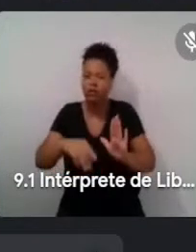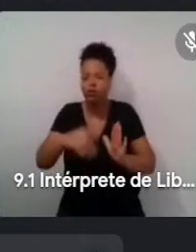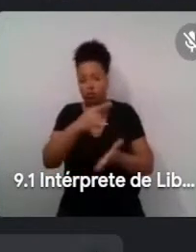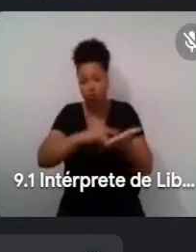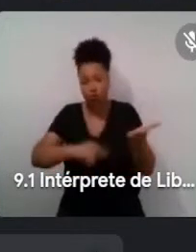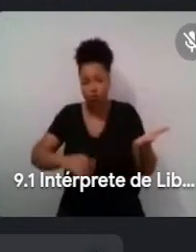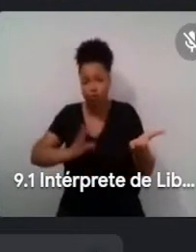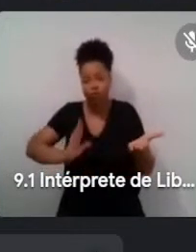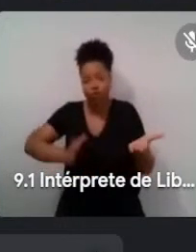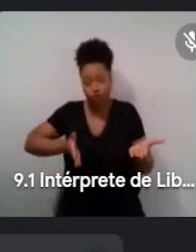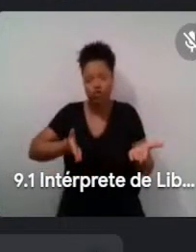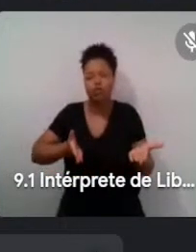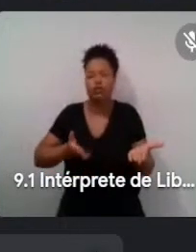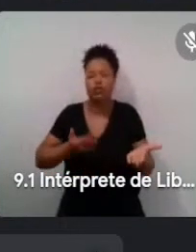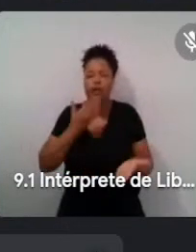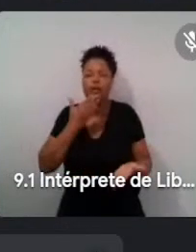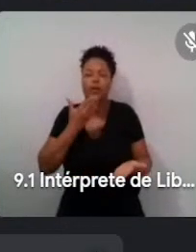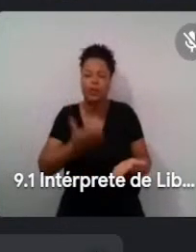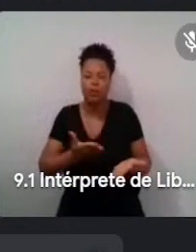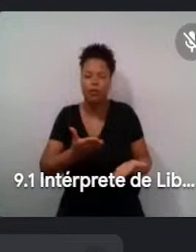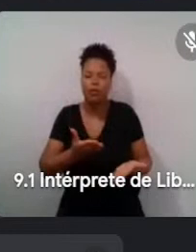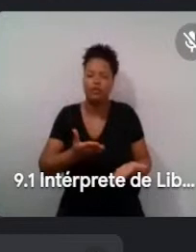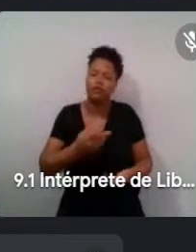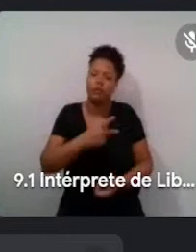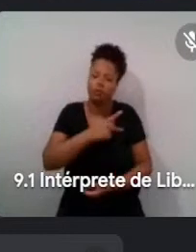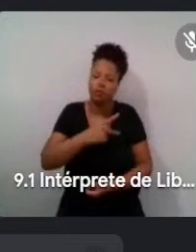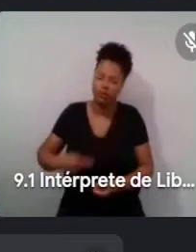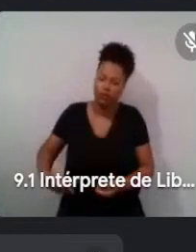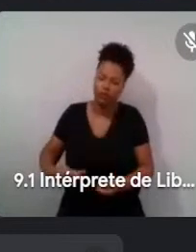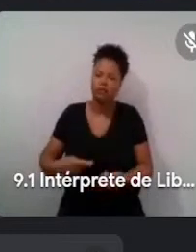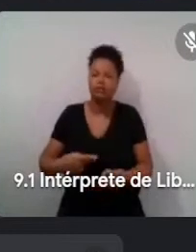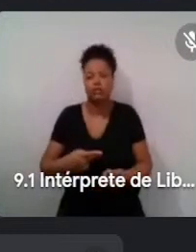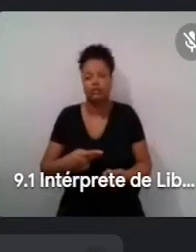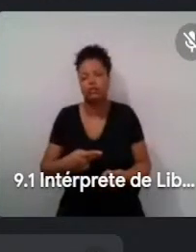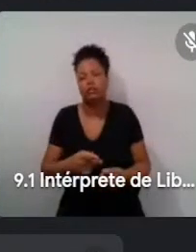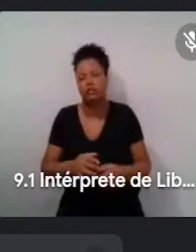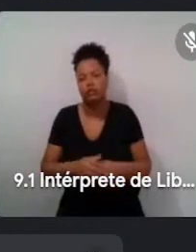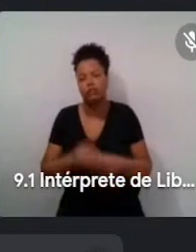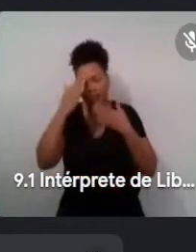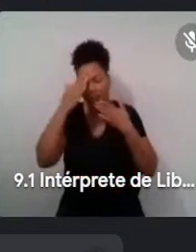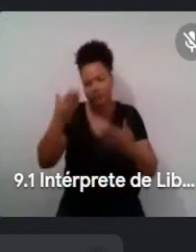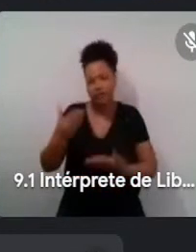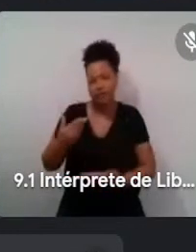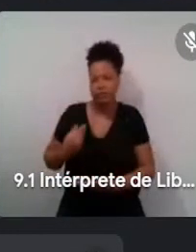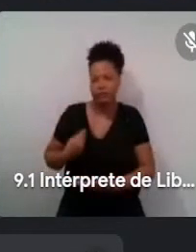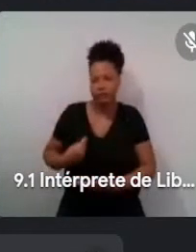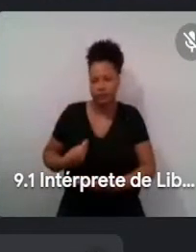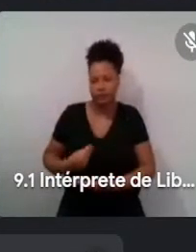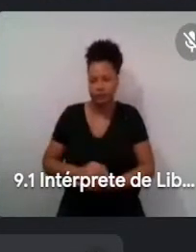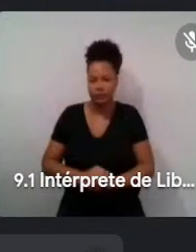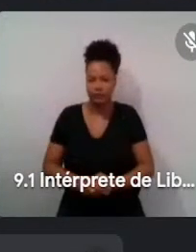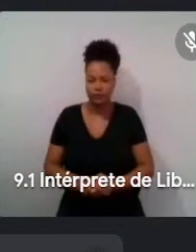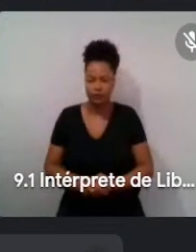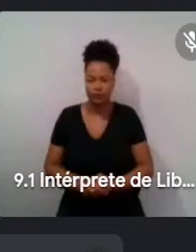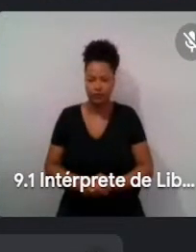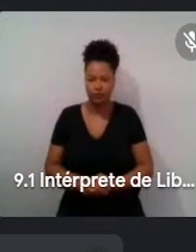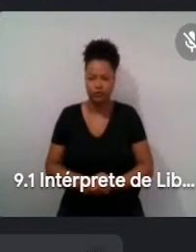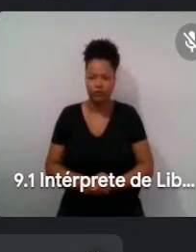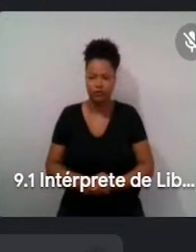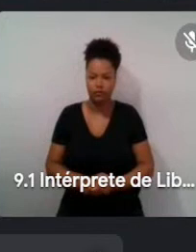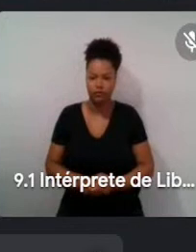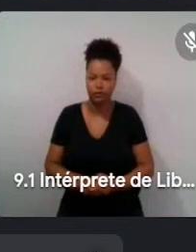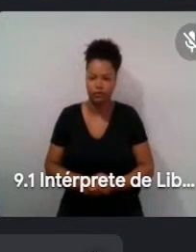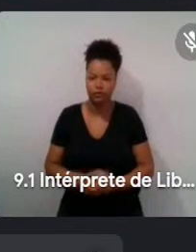para julgar improcedente e agradeço a participação. Cumprimento a excelência da mesma forma, doutor João